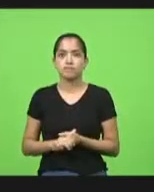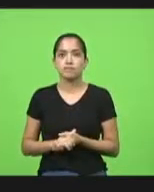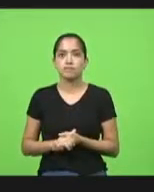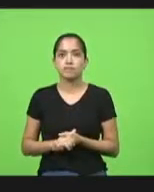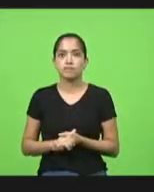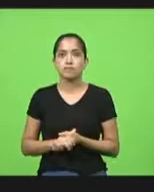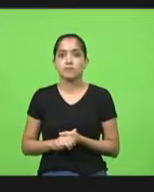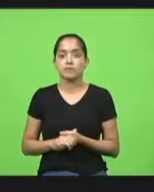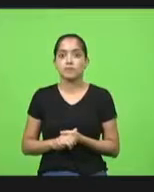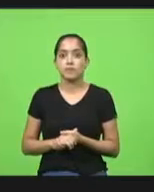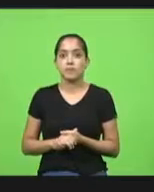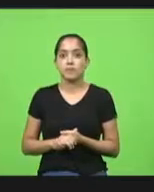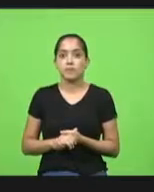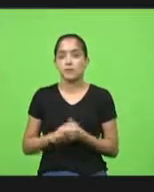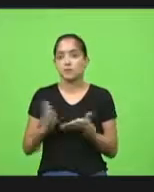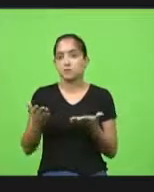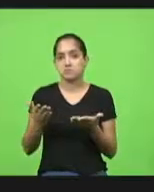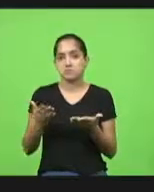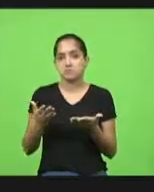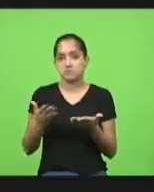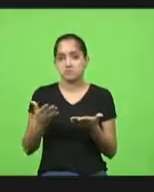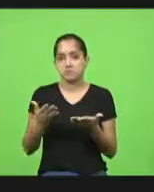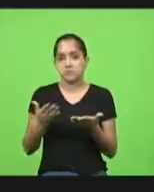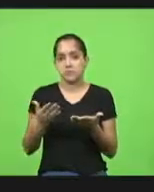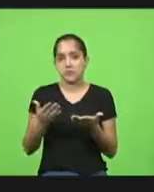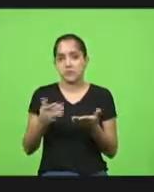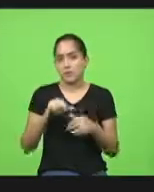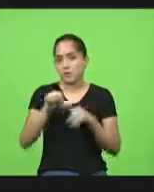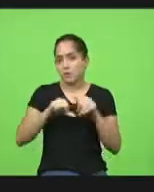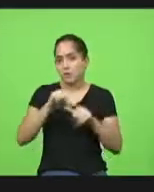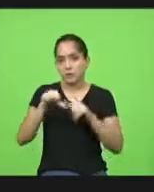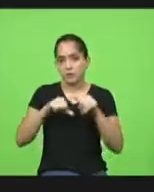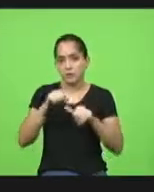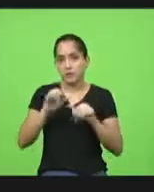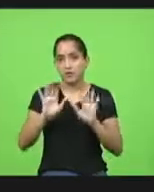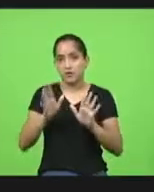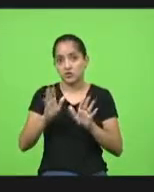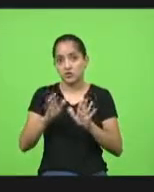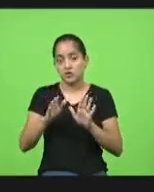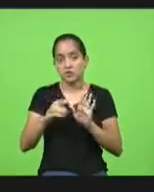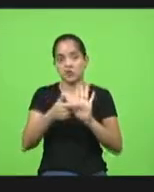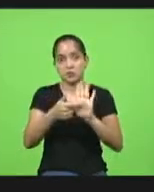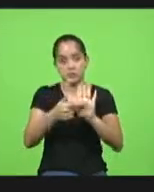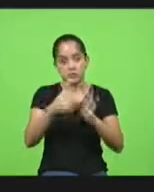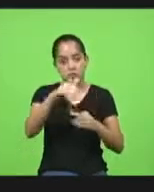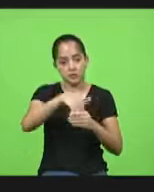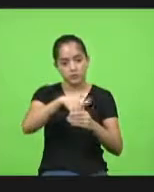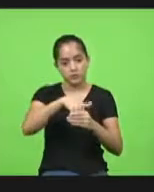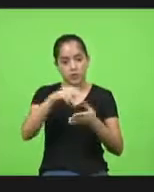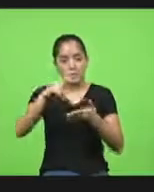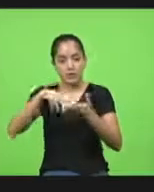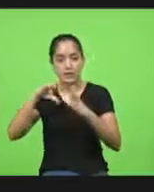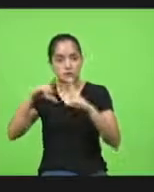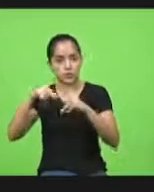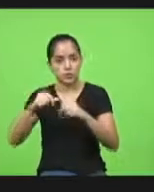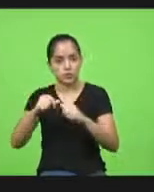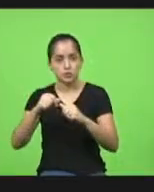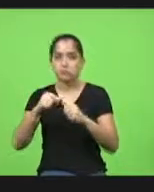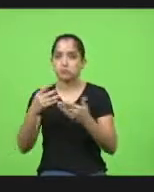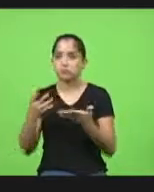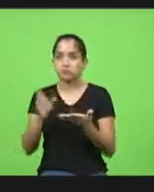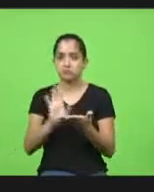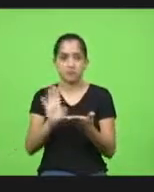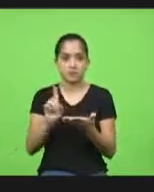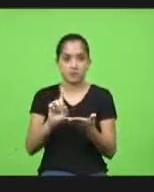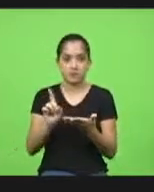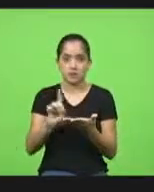eu não mudo meu encaminhamento de voto, inclusive já publiquei meu voto, eu não li a matéria toda, né? Não sei se